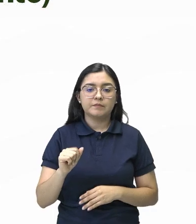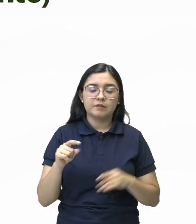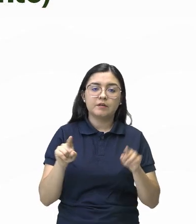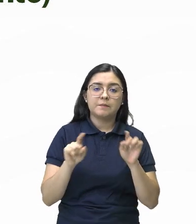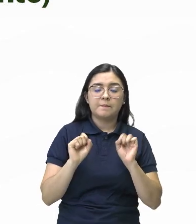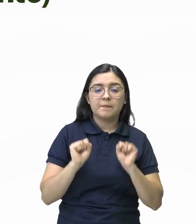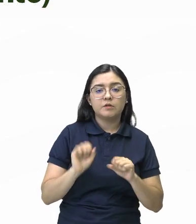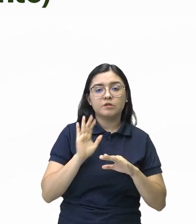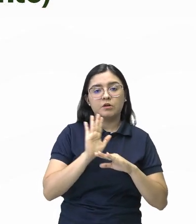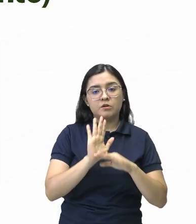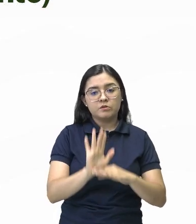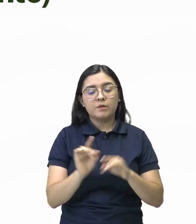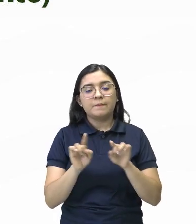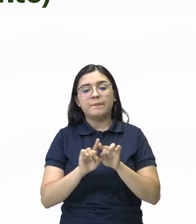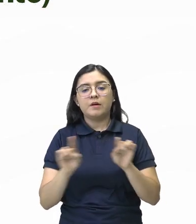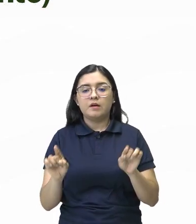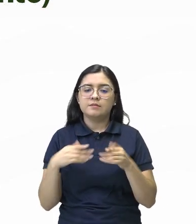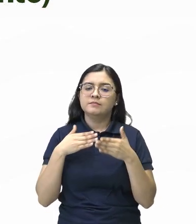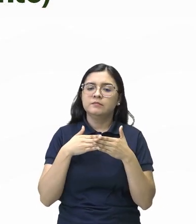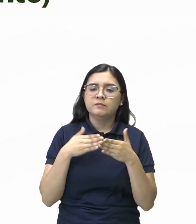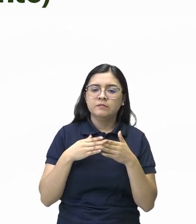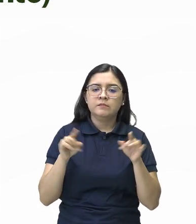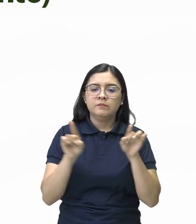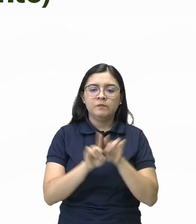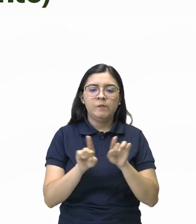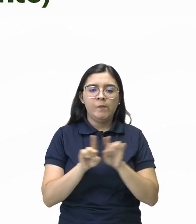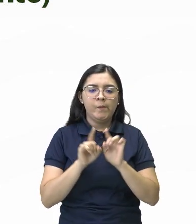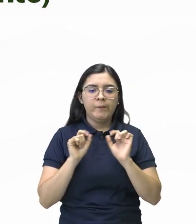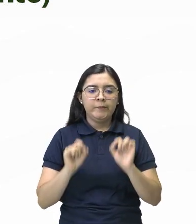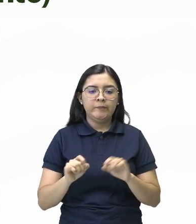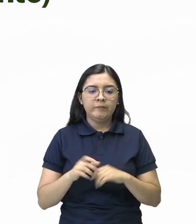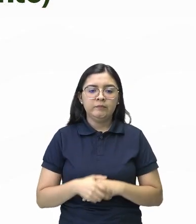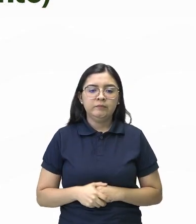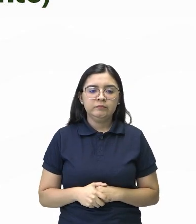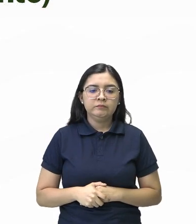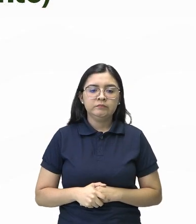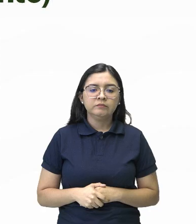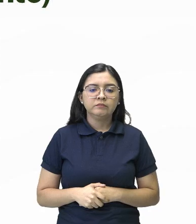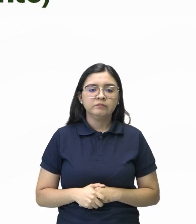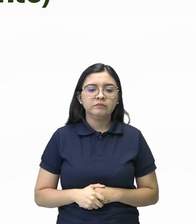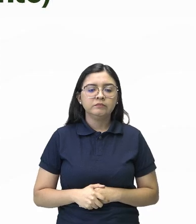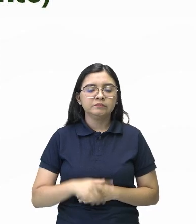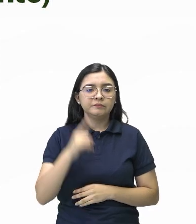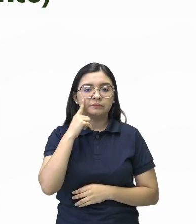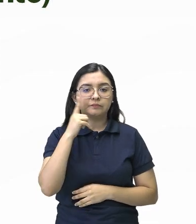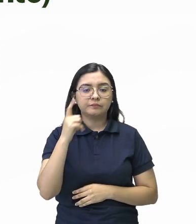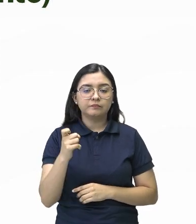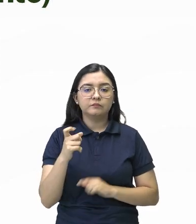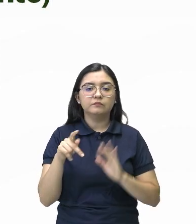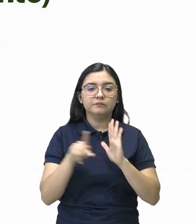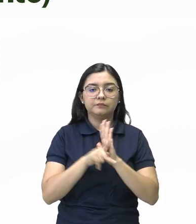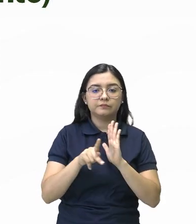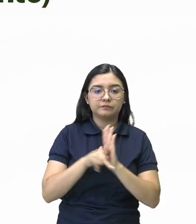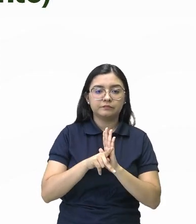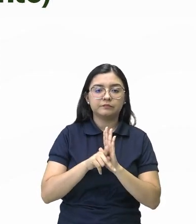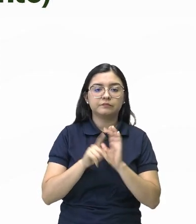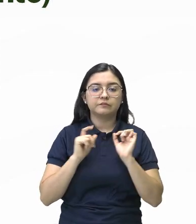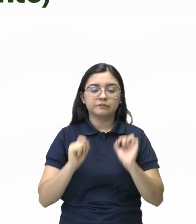ajudar, mas eles vão ser limitantes e vão trazer aí uma questão muito interessante dentro da